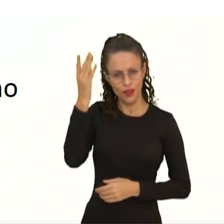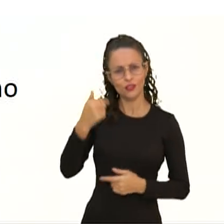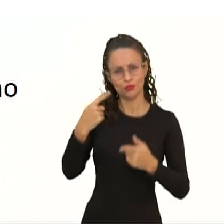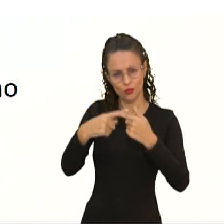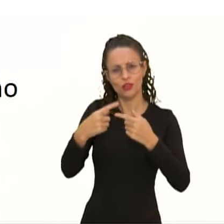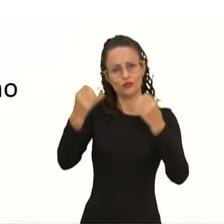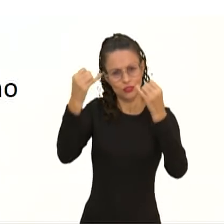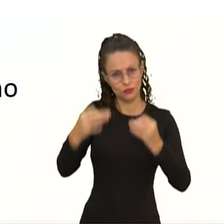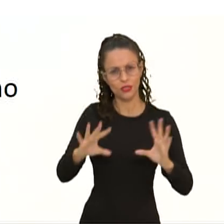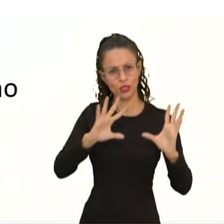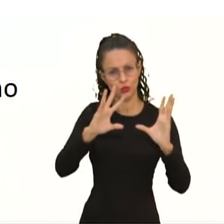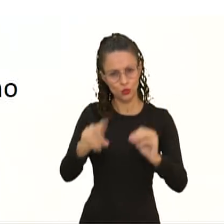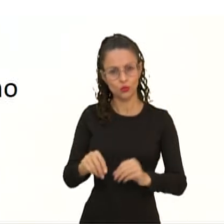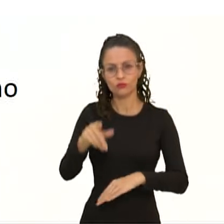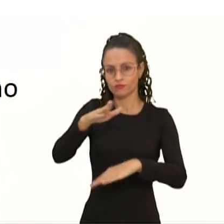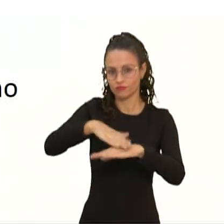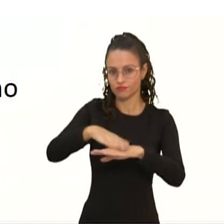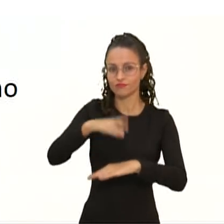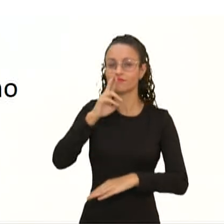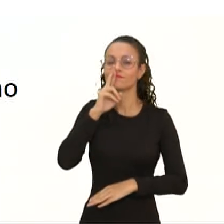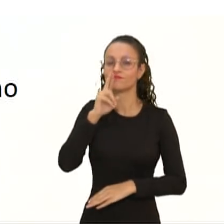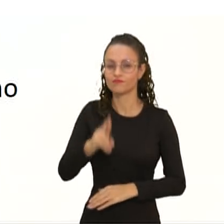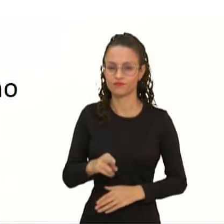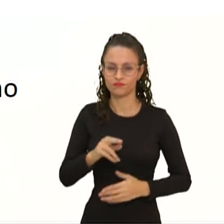falar de tudo isso, né? Então responde aí.